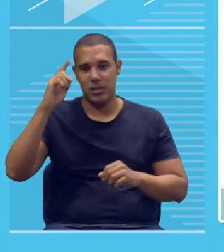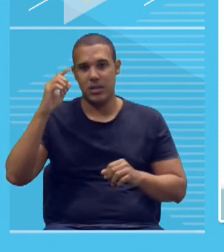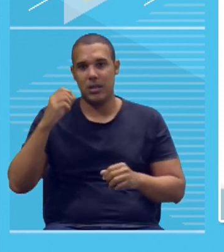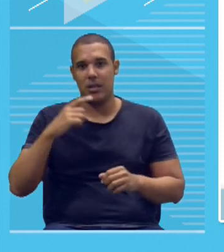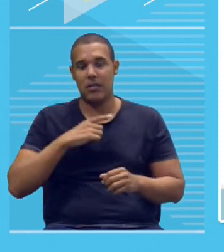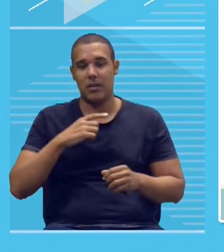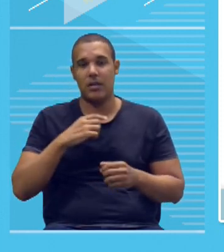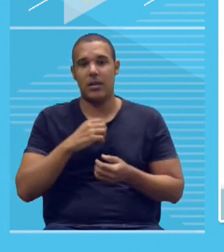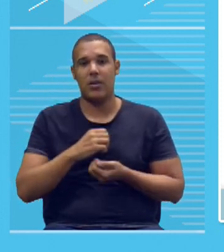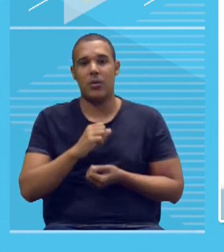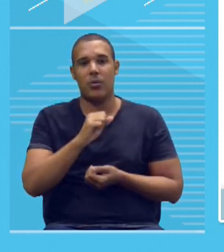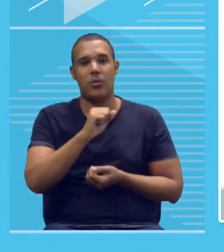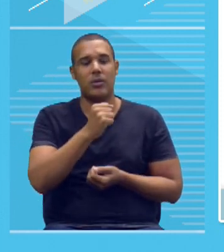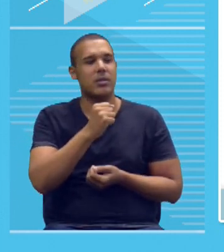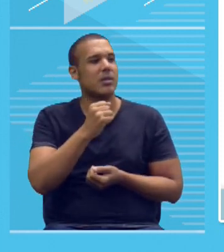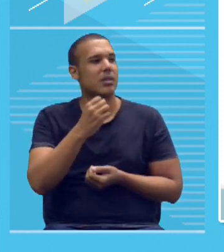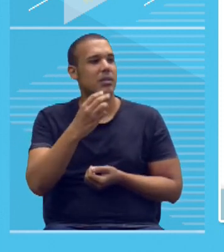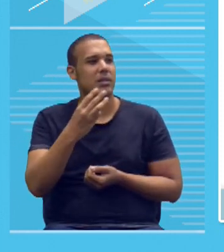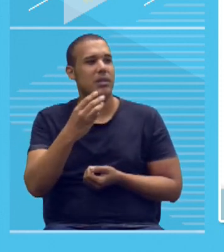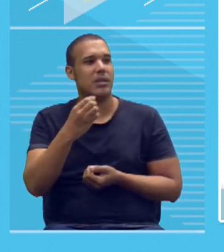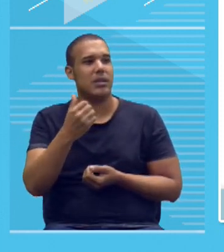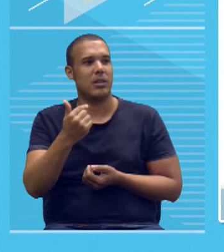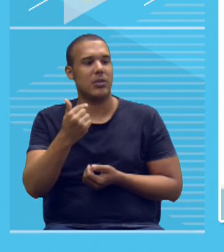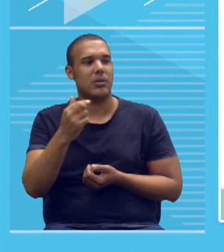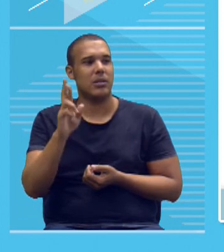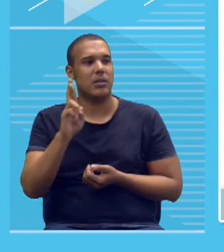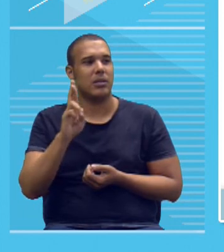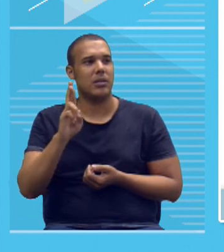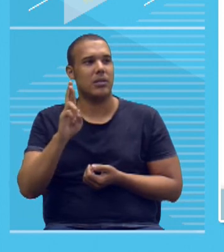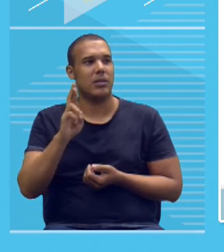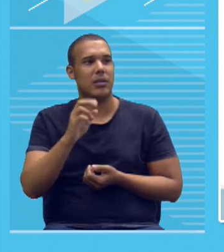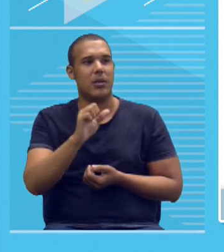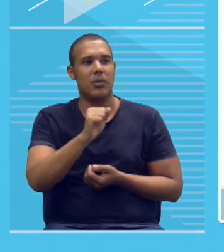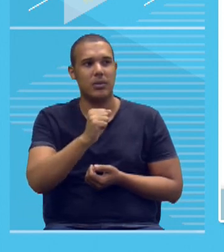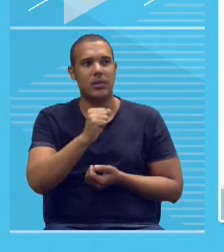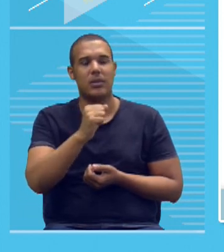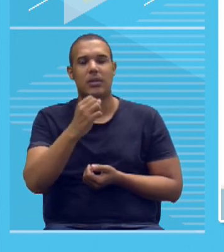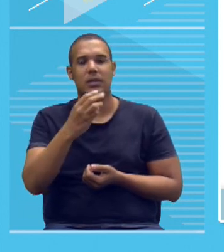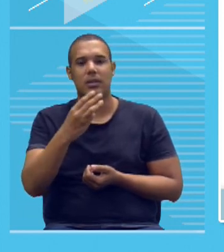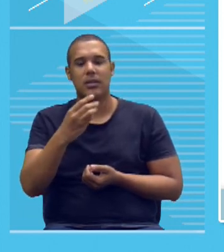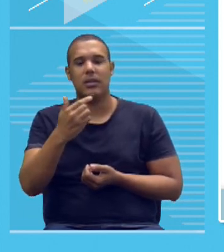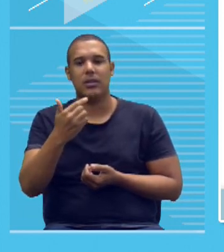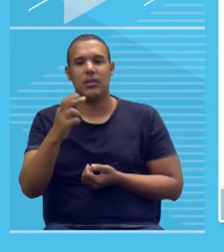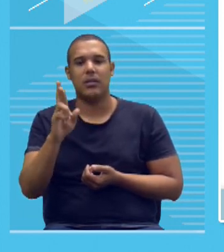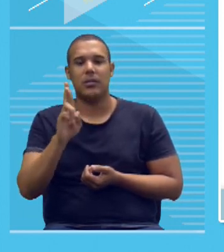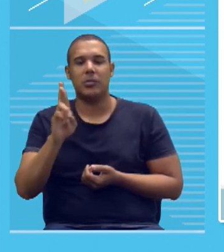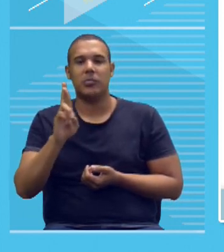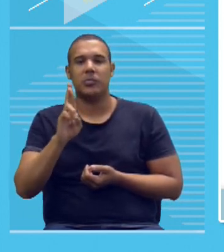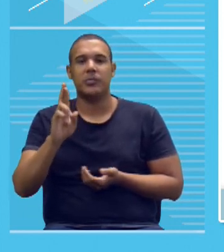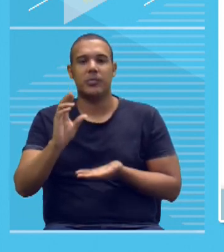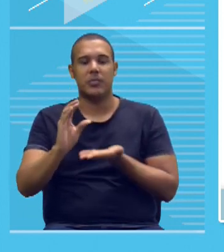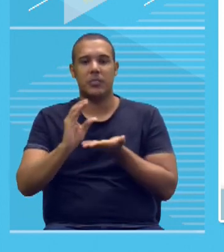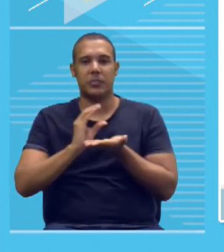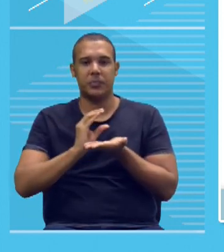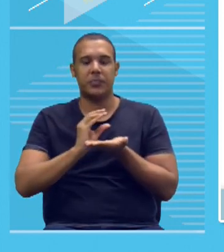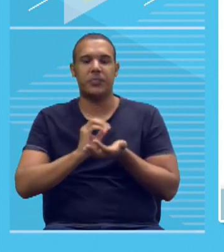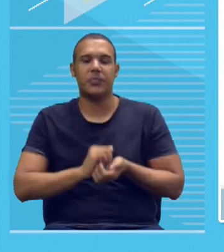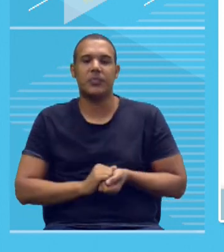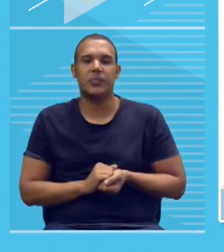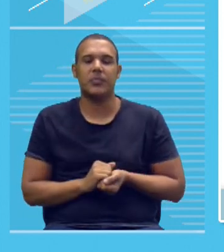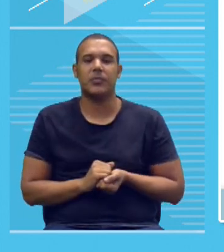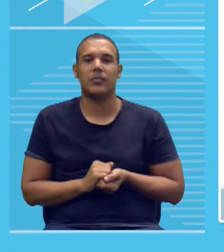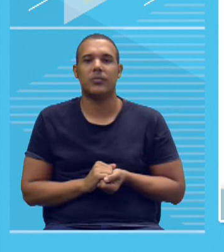a pessoa fosse no banco sacar esse dinheiro ela saccaria r$ 832 seja